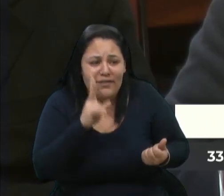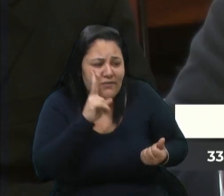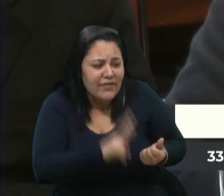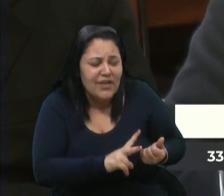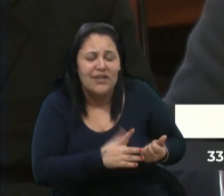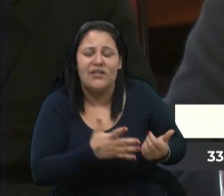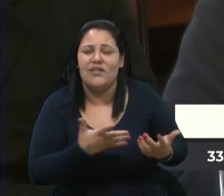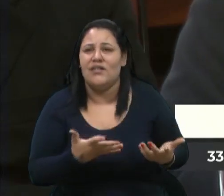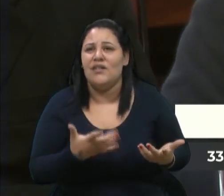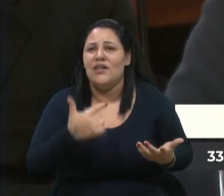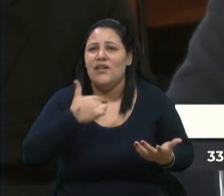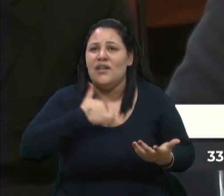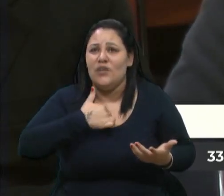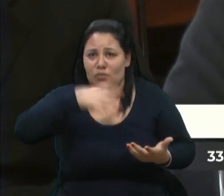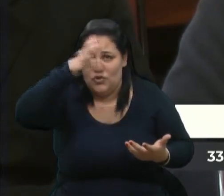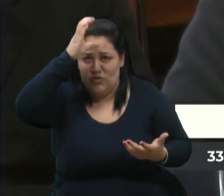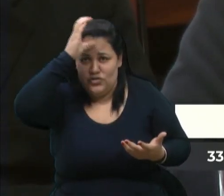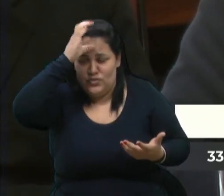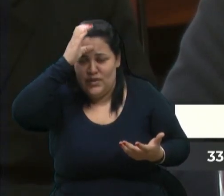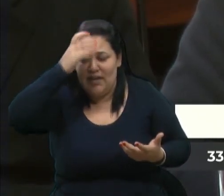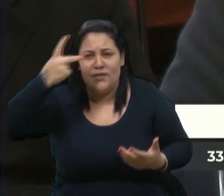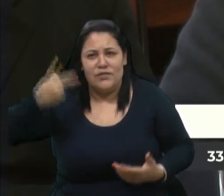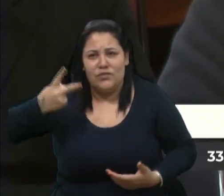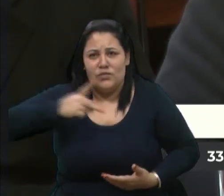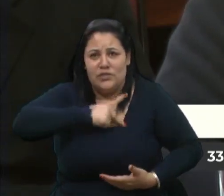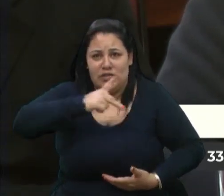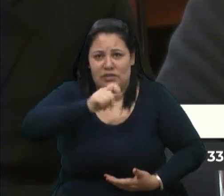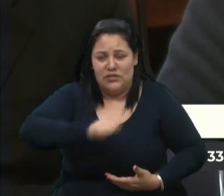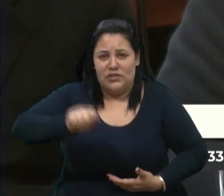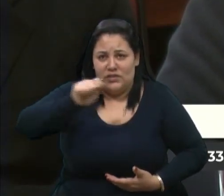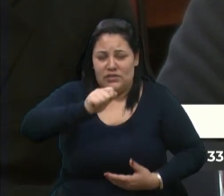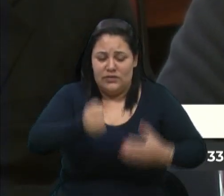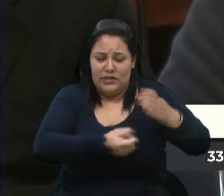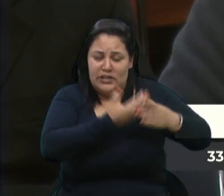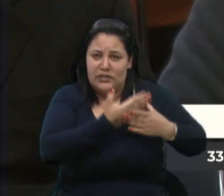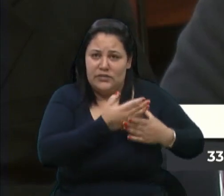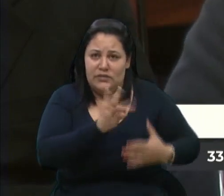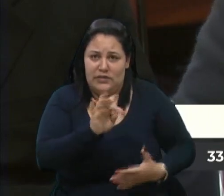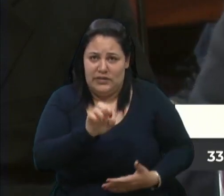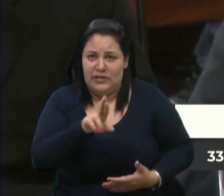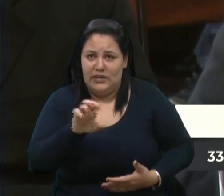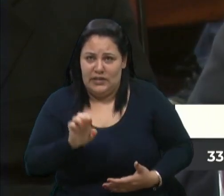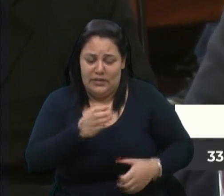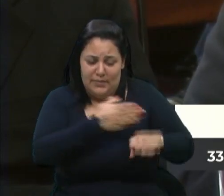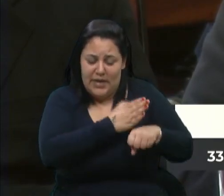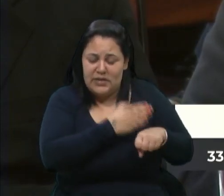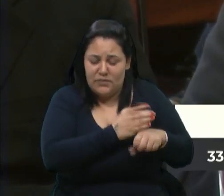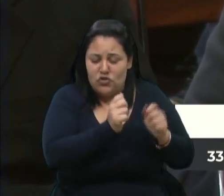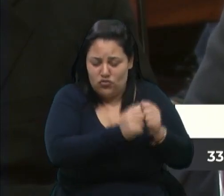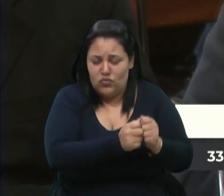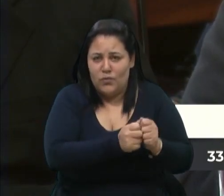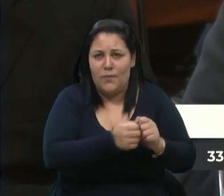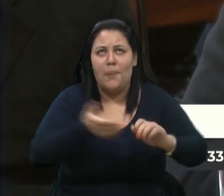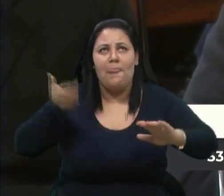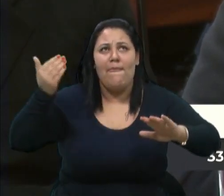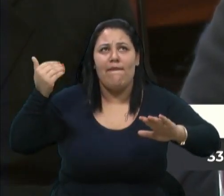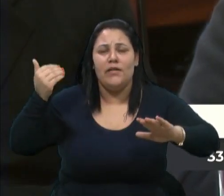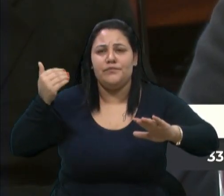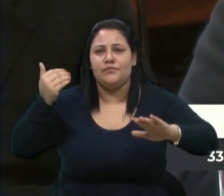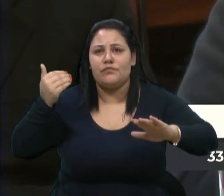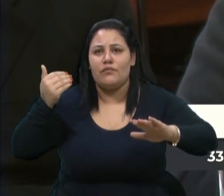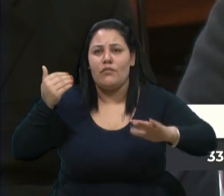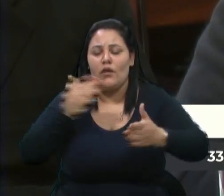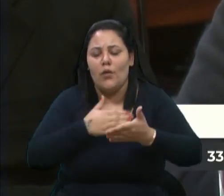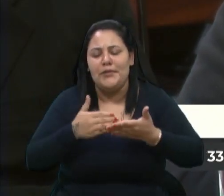vereador, o meu tio ele é vice-presidente da associação que eles estão criando com a Teri Mandelli. Ele participa desde, o Giasson participa desde o